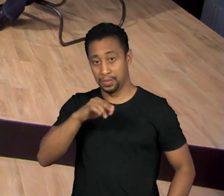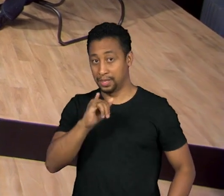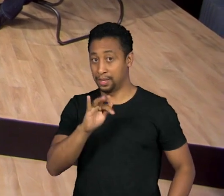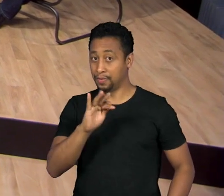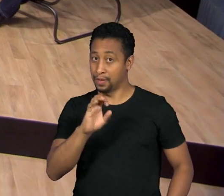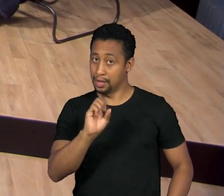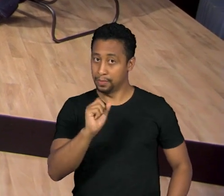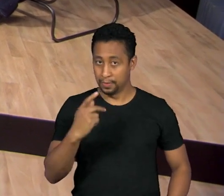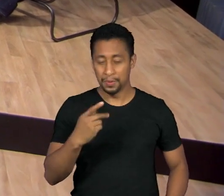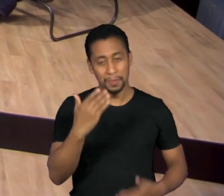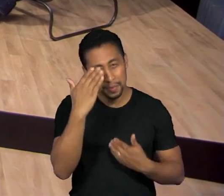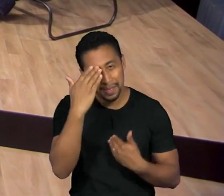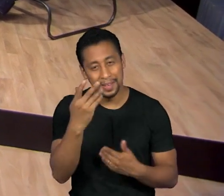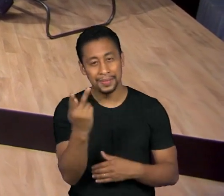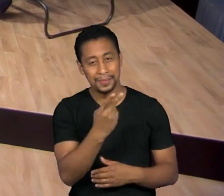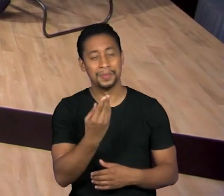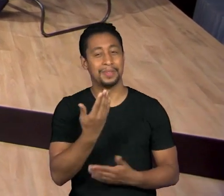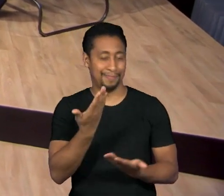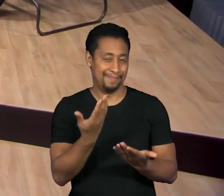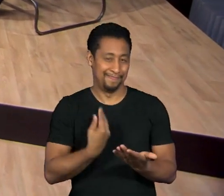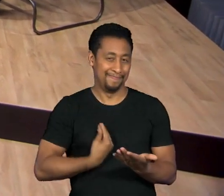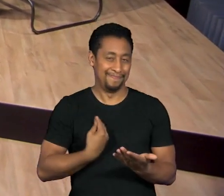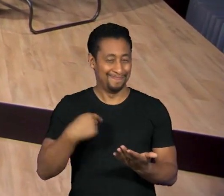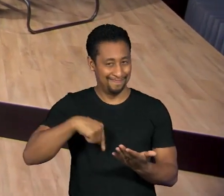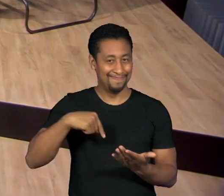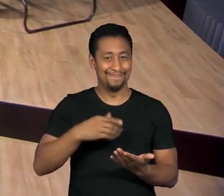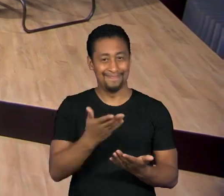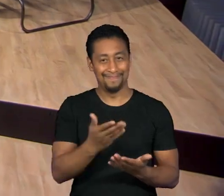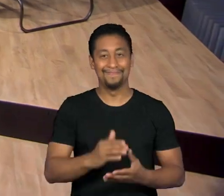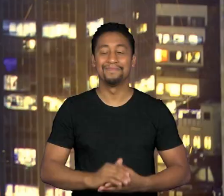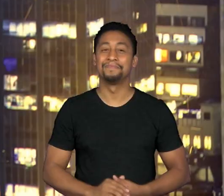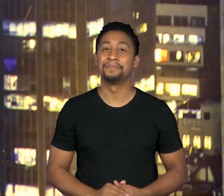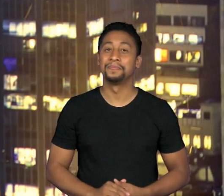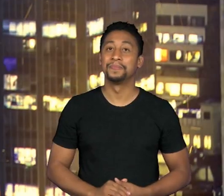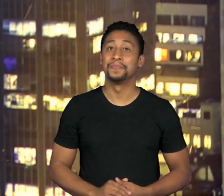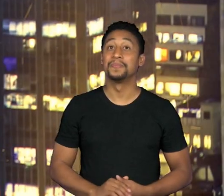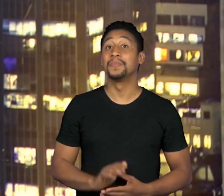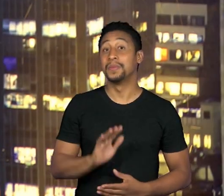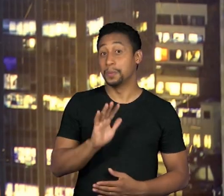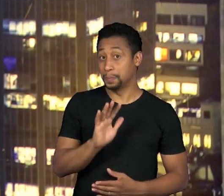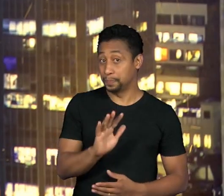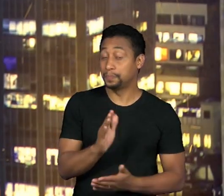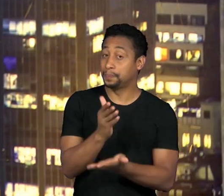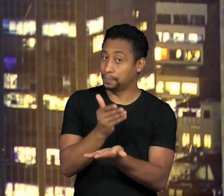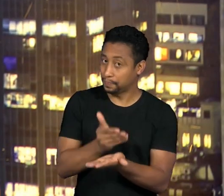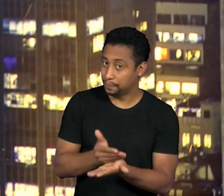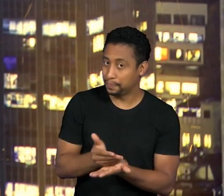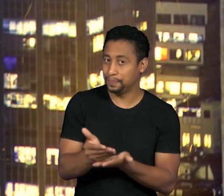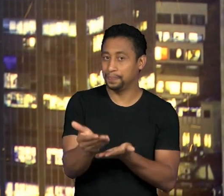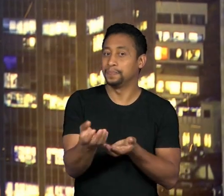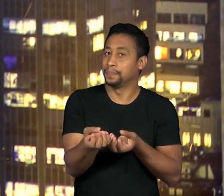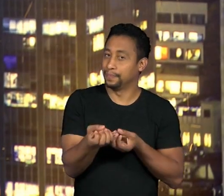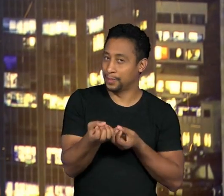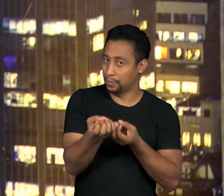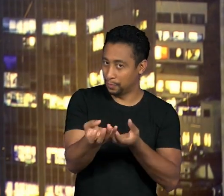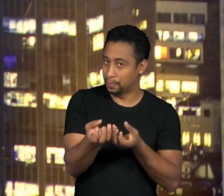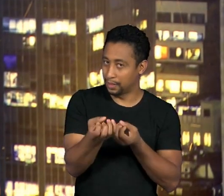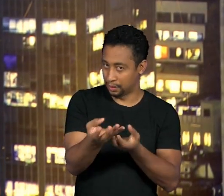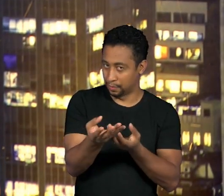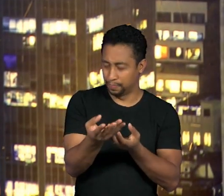aqui hoje com a gente. Nós que agradecemos. Começar, então, ouvindo vocês sobre esse dado, vou repetir aqui, não